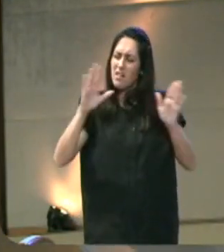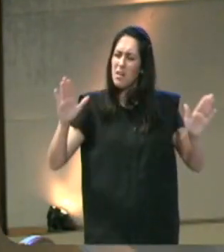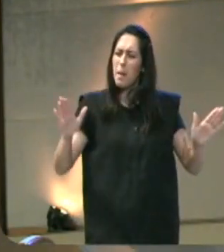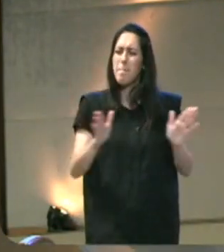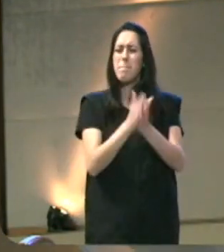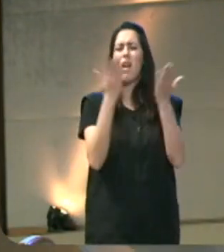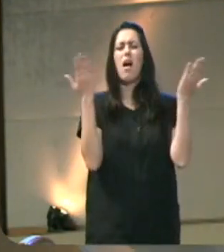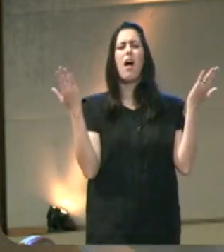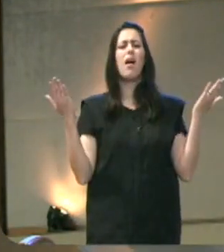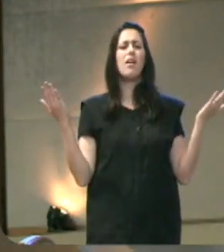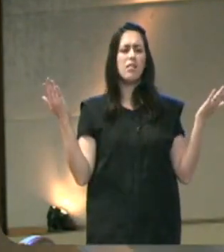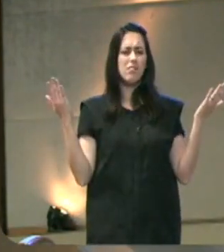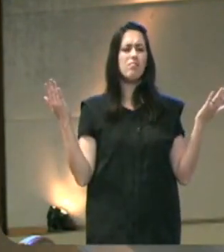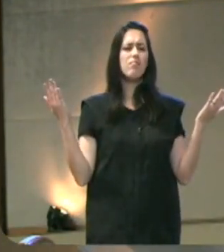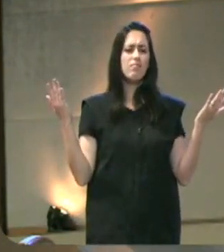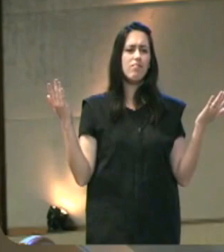acontecerem.